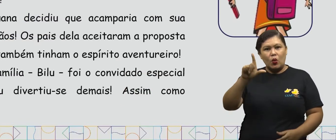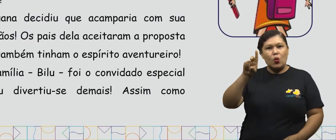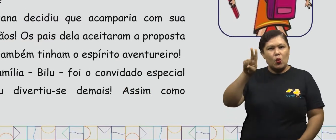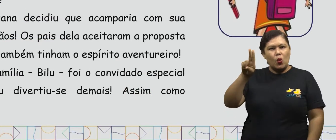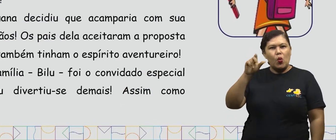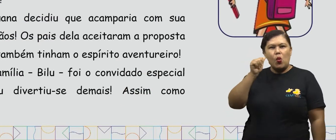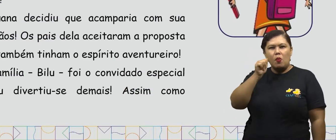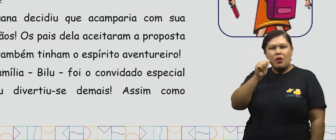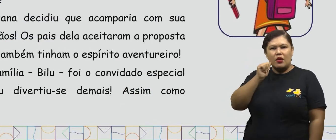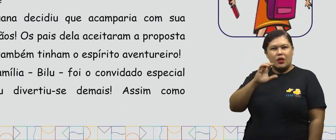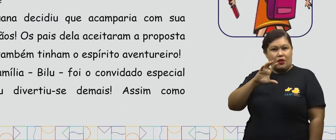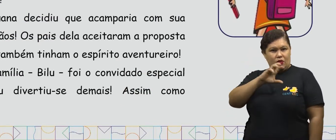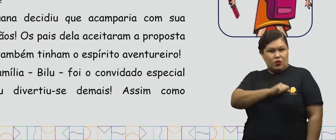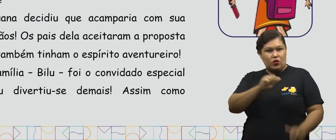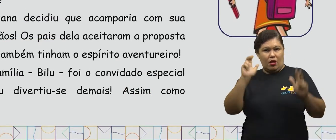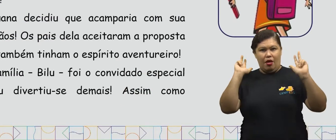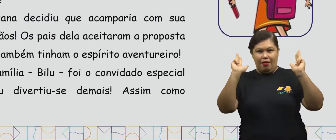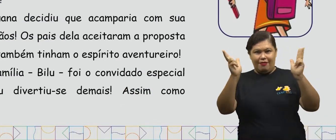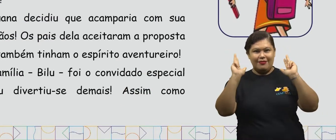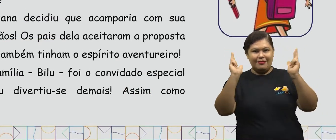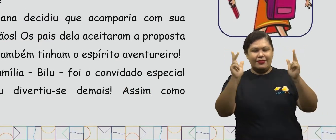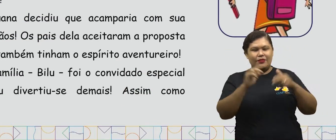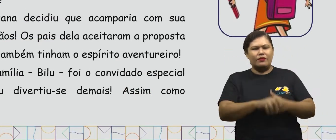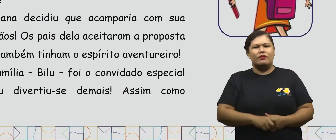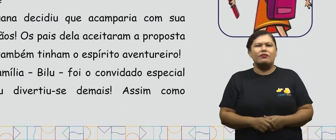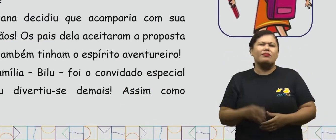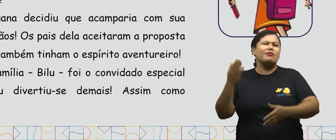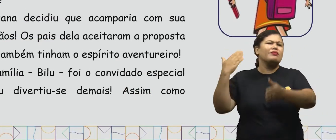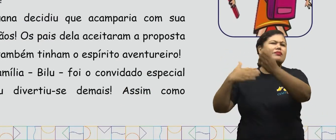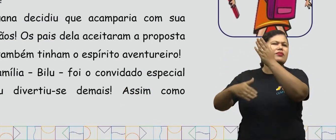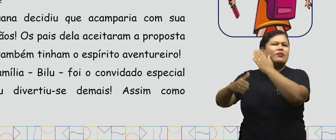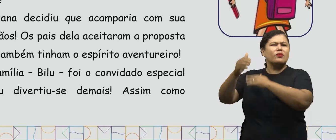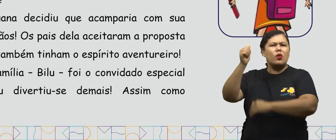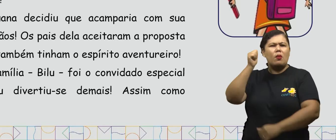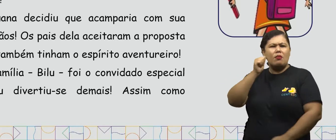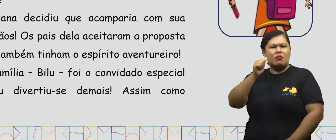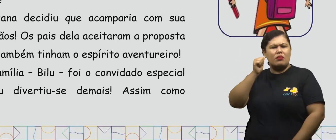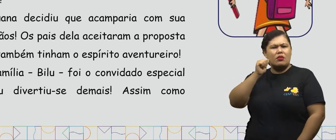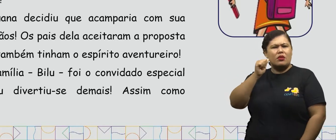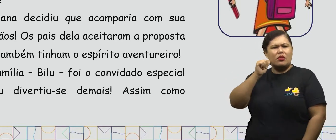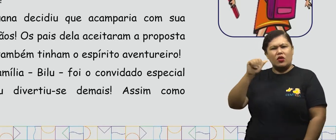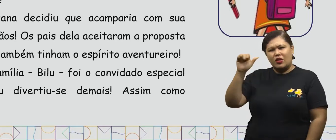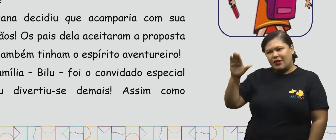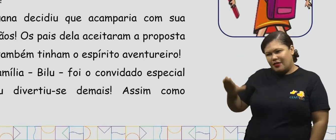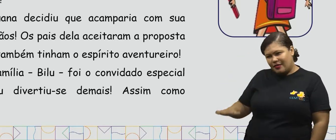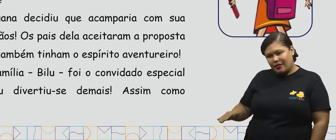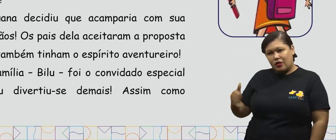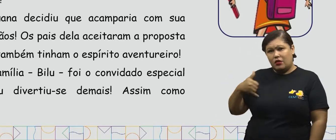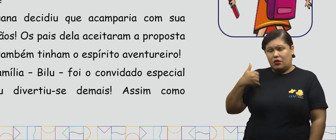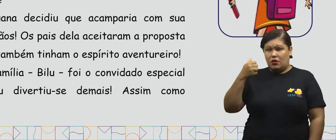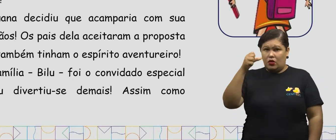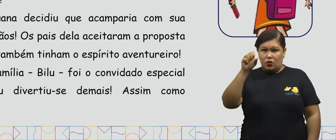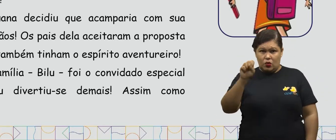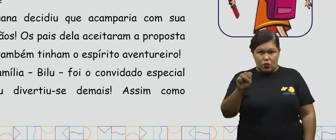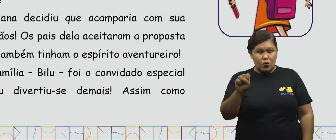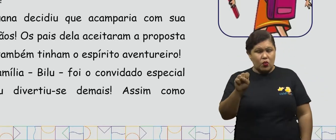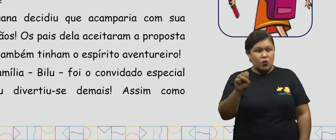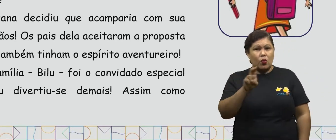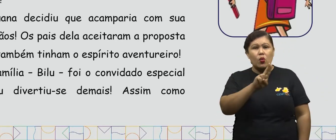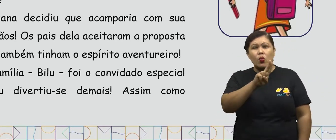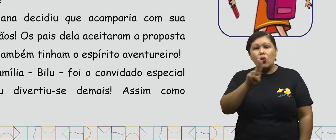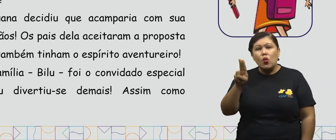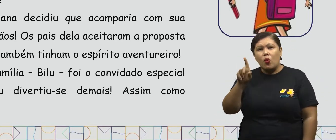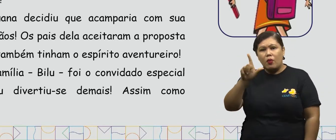Lu, a Aventureira, por Arícia Gisele. Era uma vez uma menina de apenas 8 anos de idade.